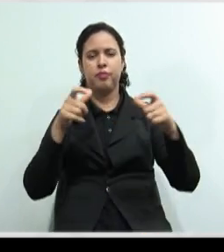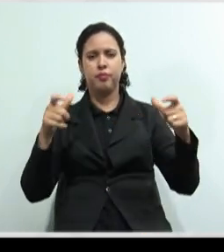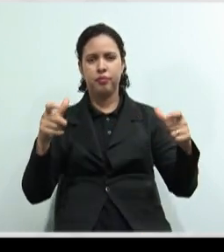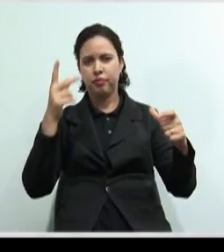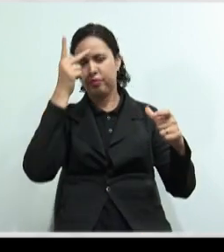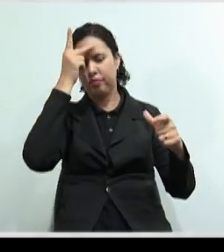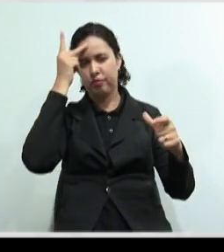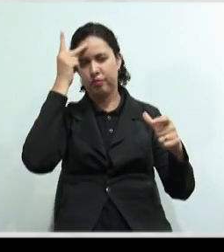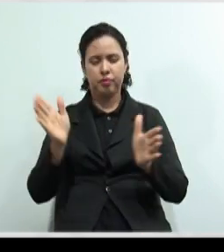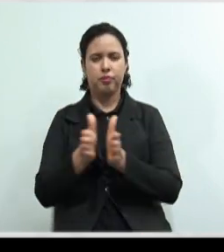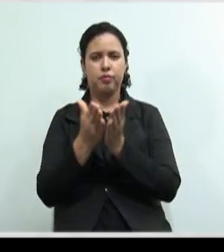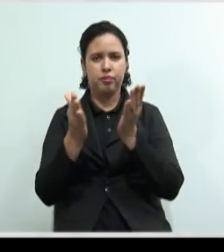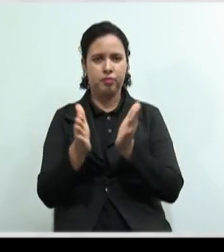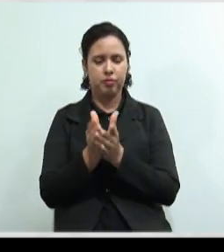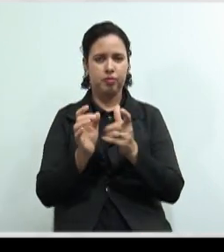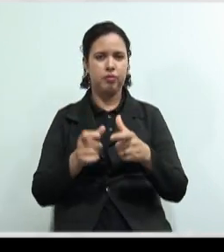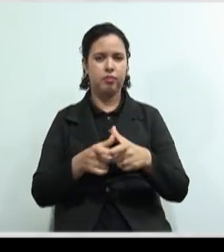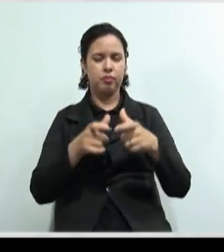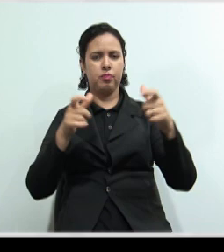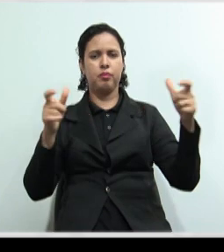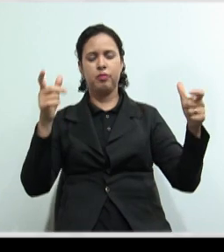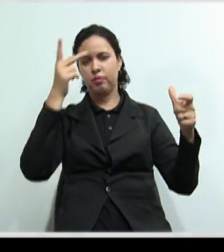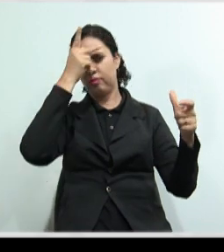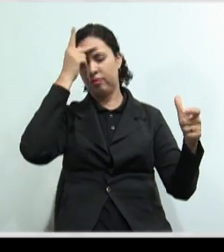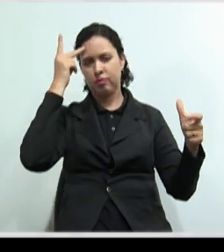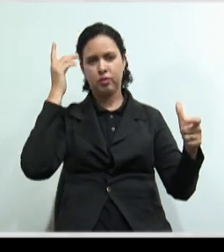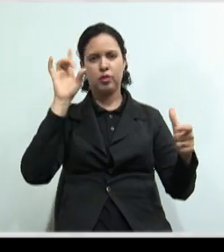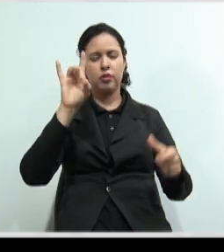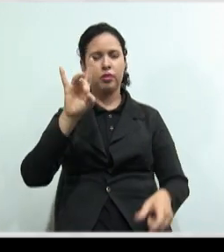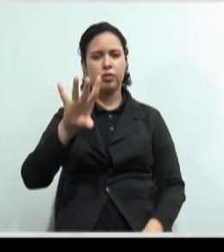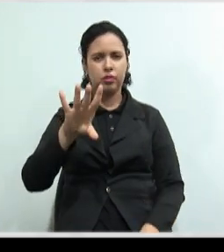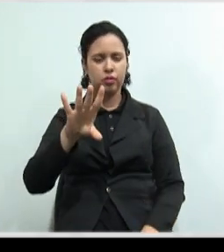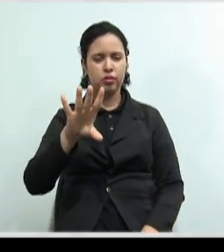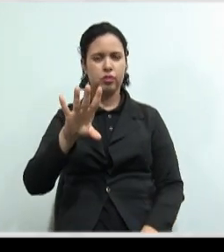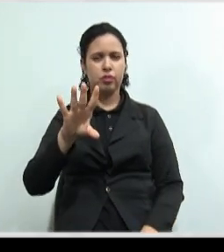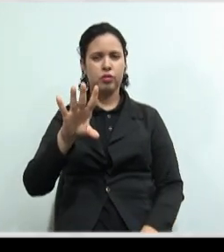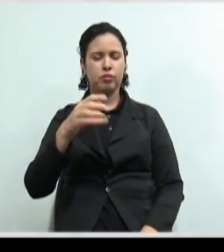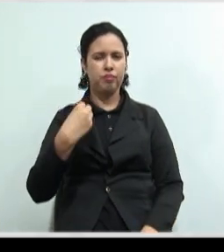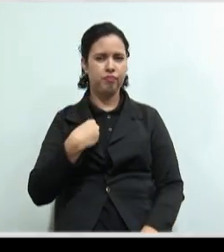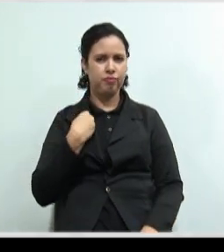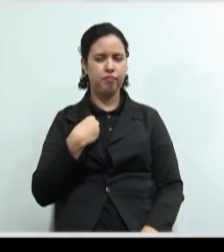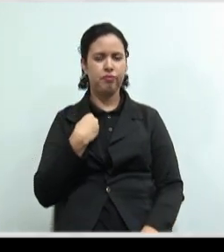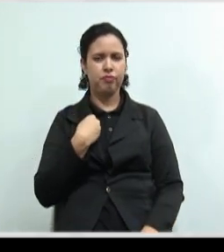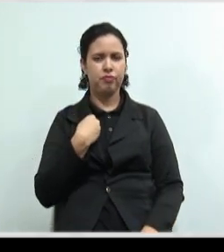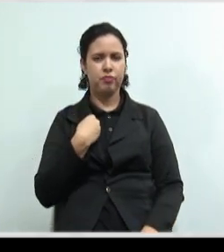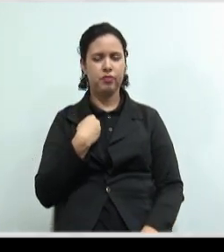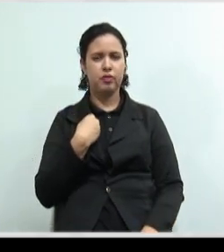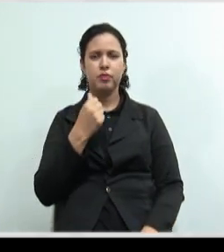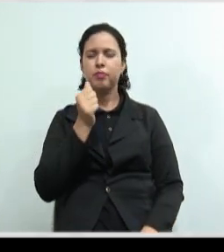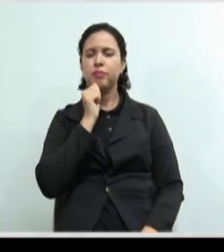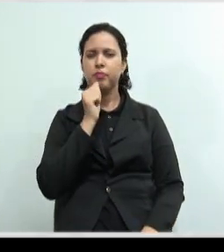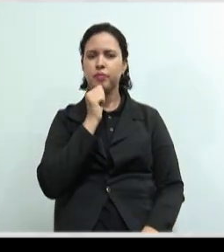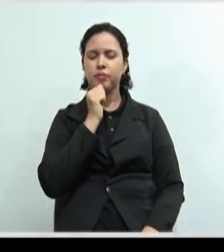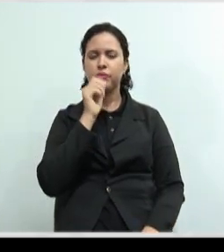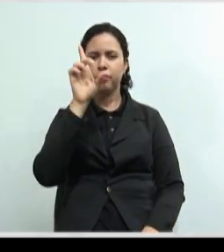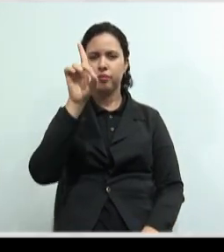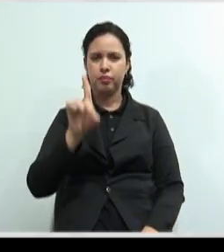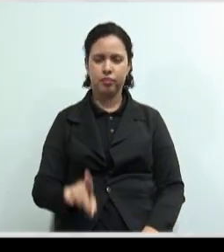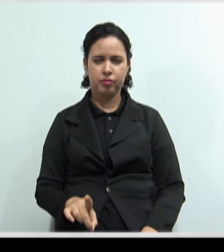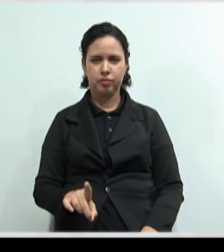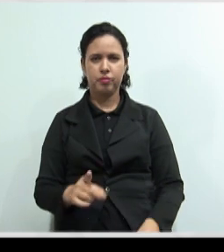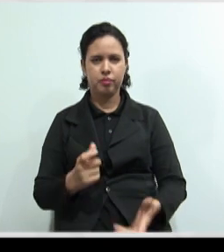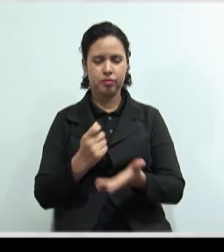miserável muito grande. São pessoas que estão aí só sobrevivendo e não têm direito realmente de consumo por falta de